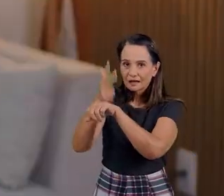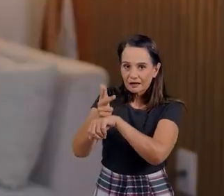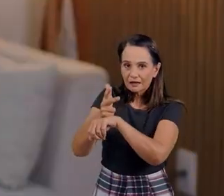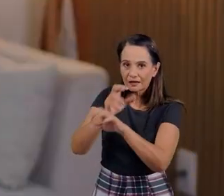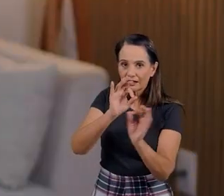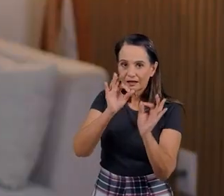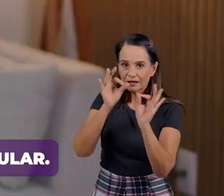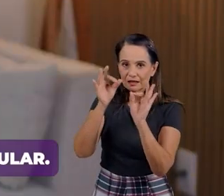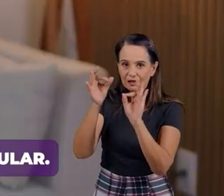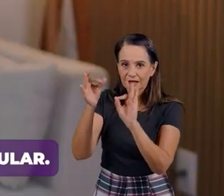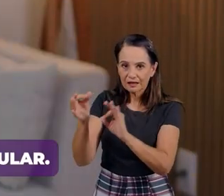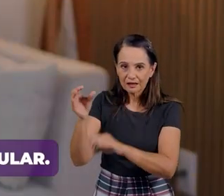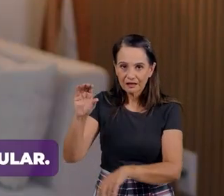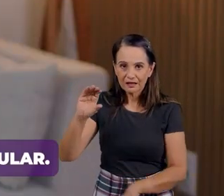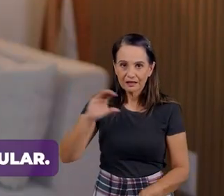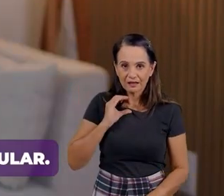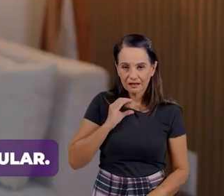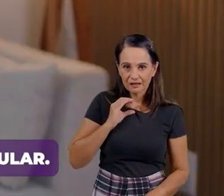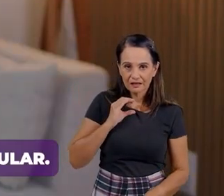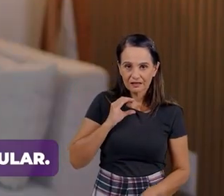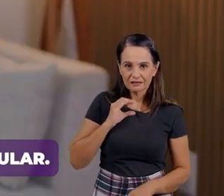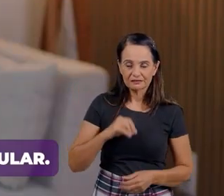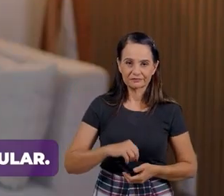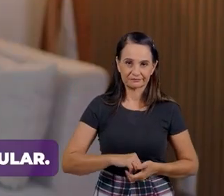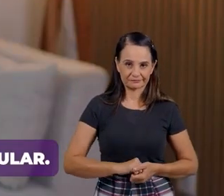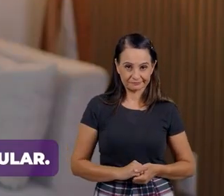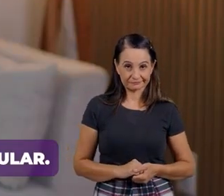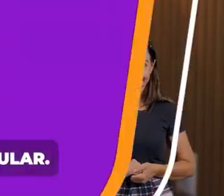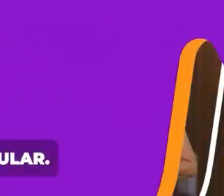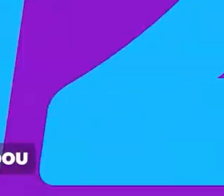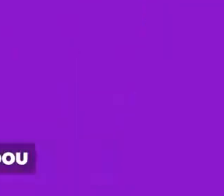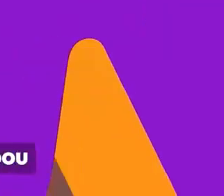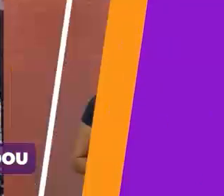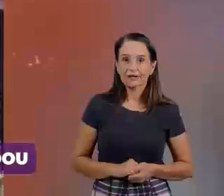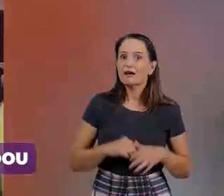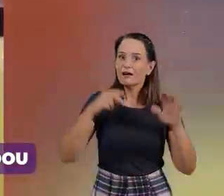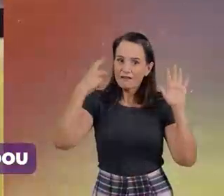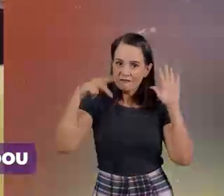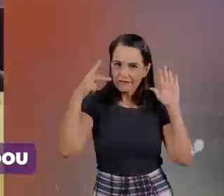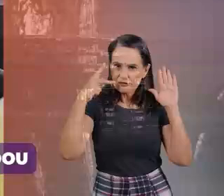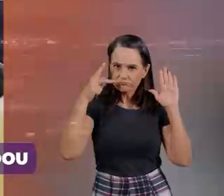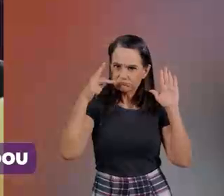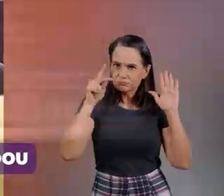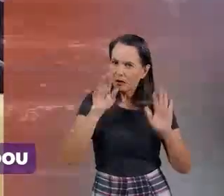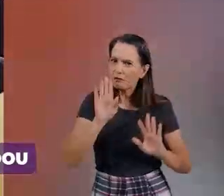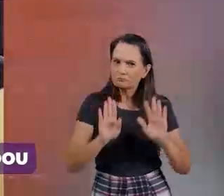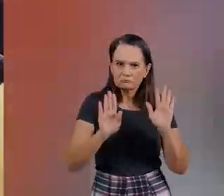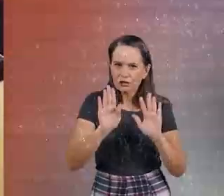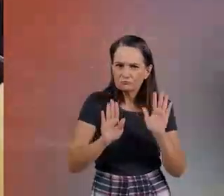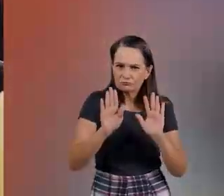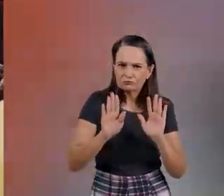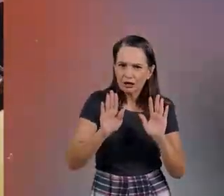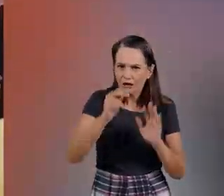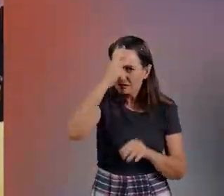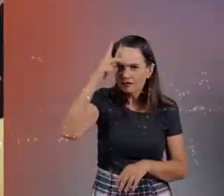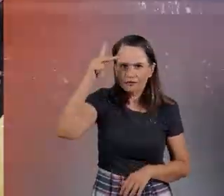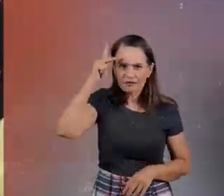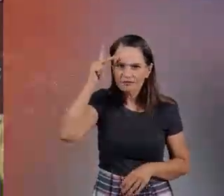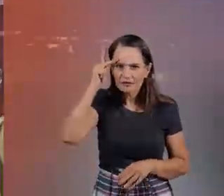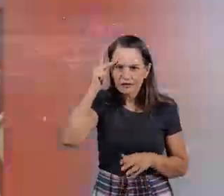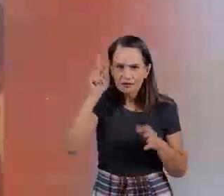Gente, deem uma olhada neste vídeo que eu acabei de receber no meu celular. Dormiu, candidata vereador, e acordou,